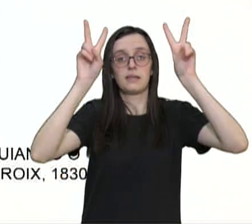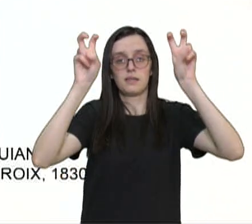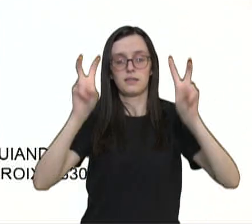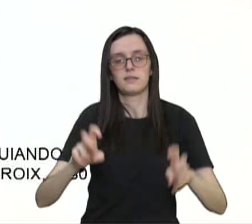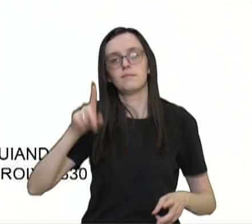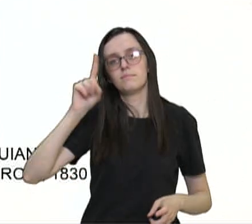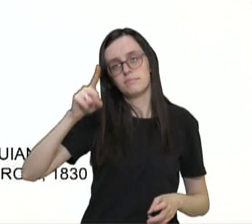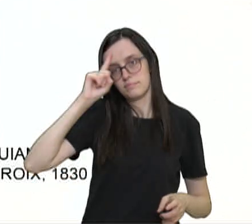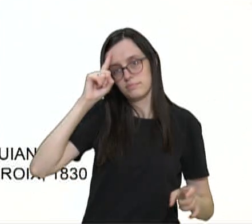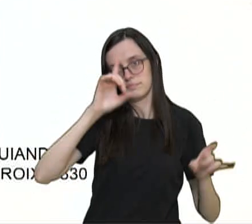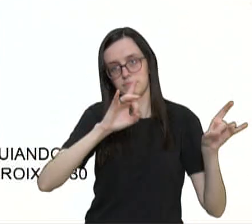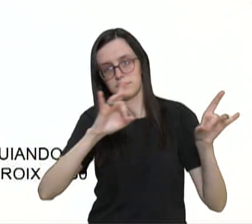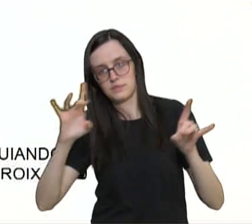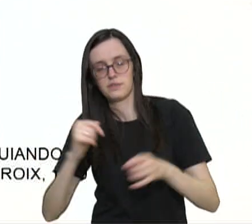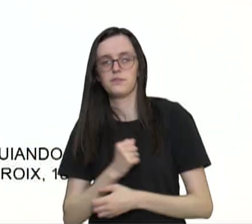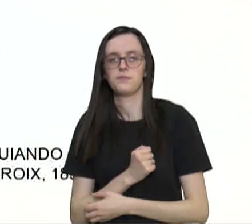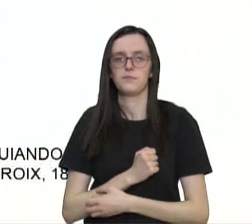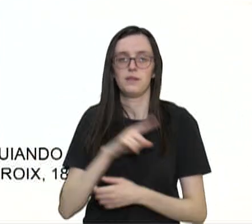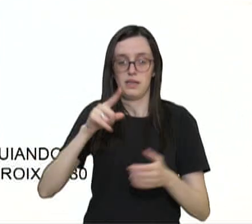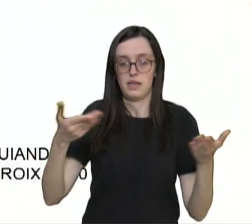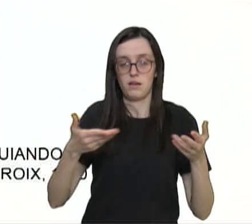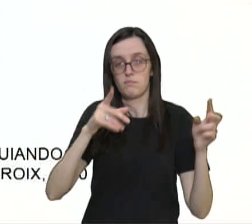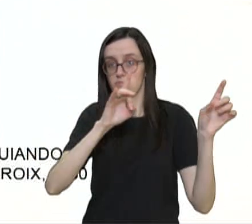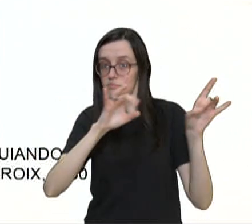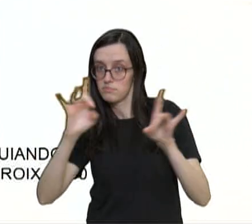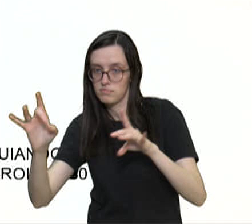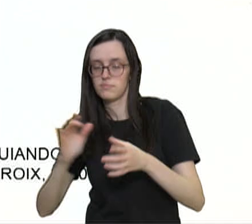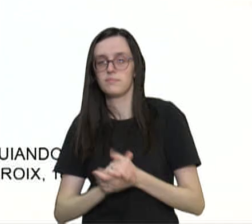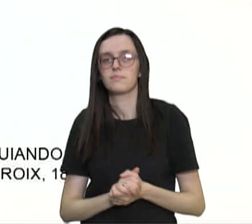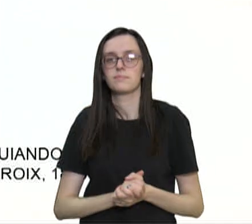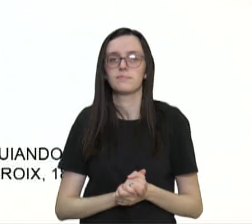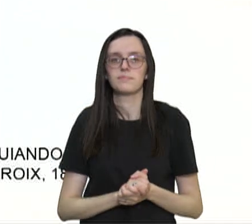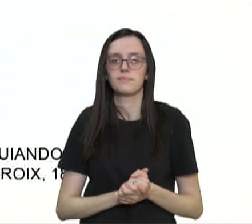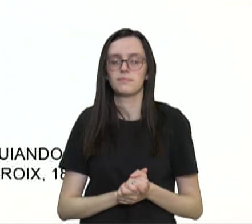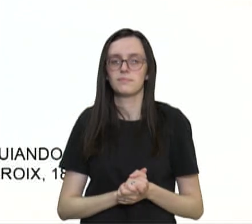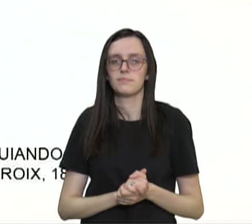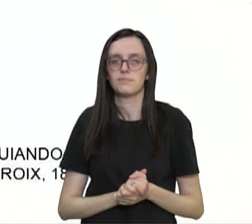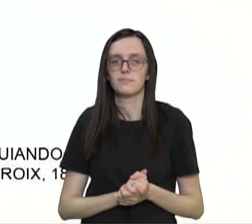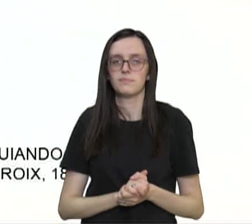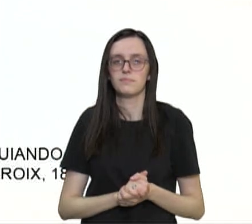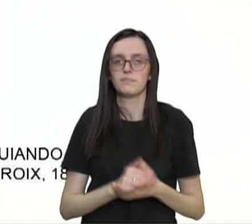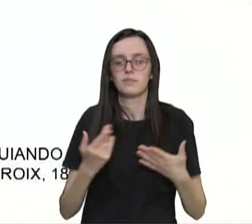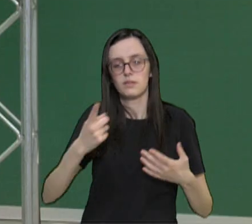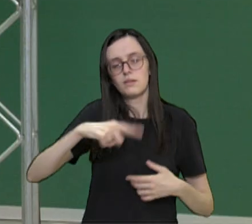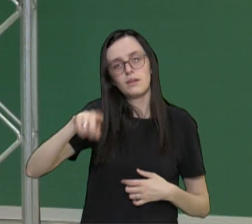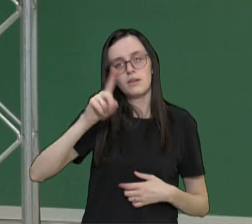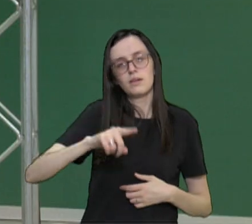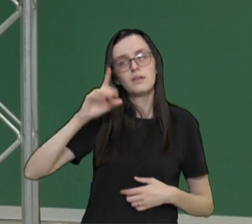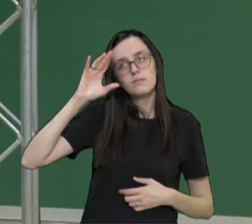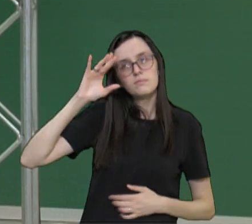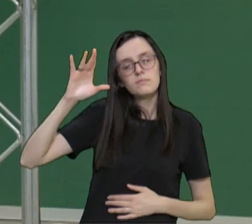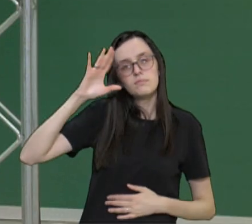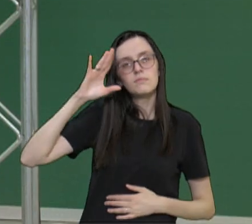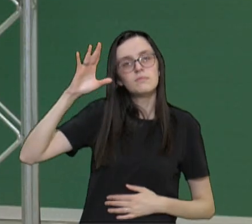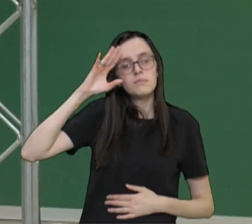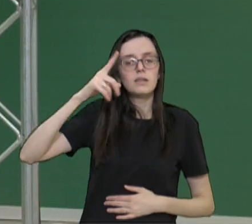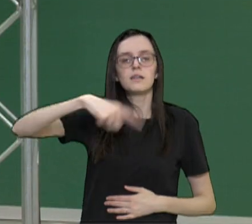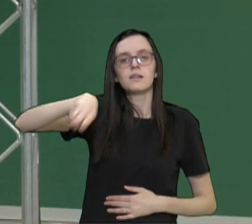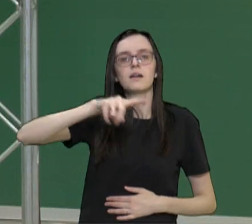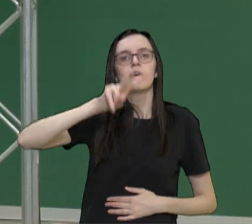do cotidiano agora, né? No romantismo. Então, eles vão idealizar, eles